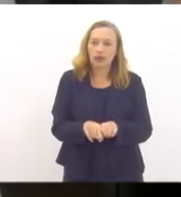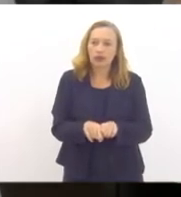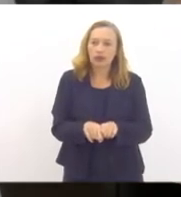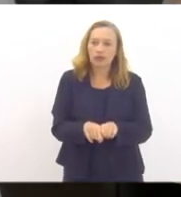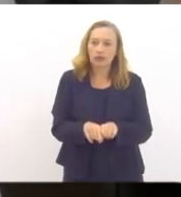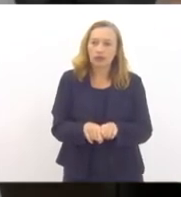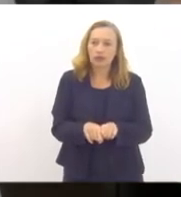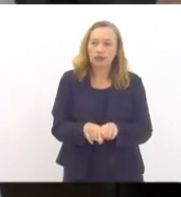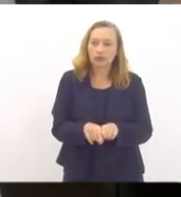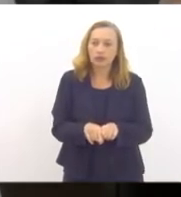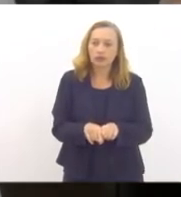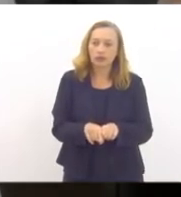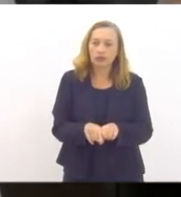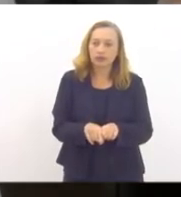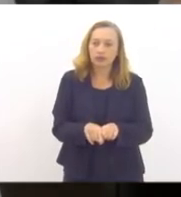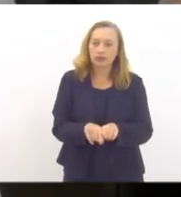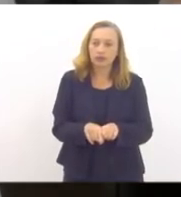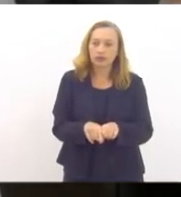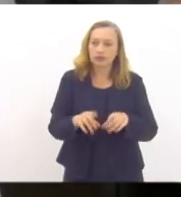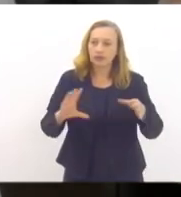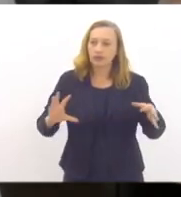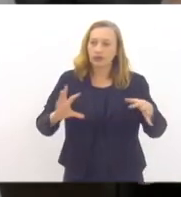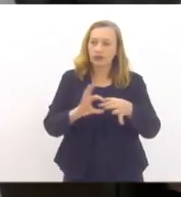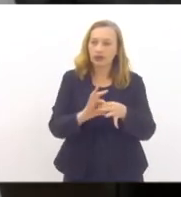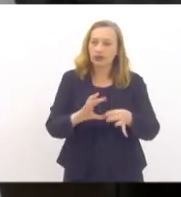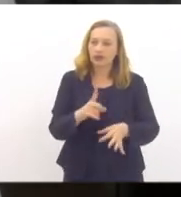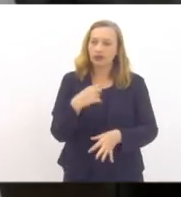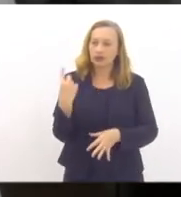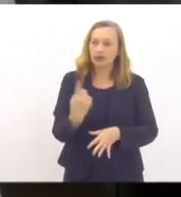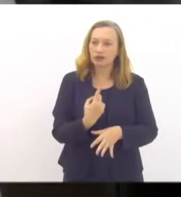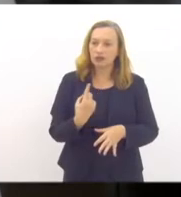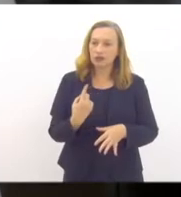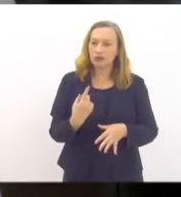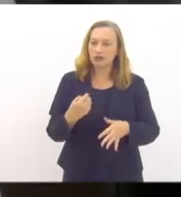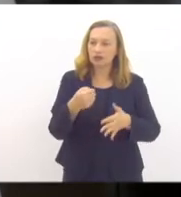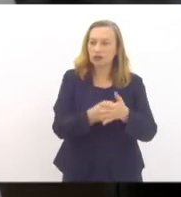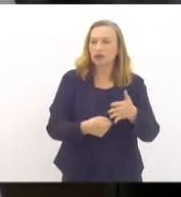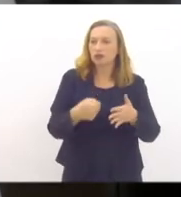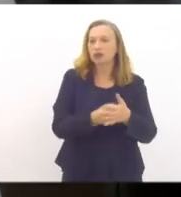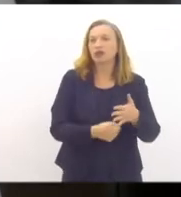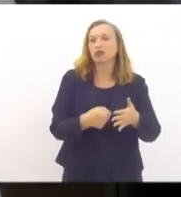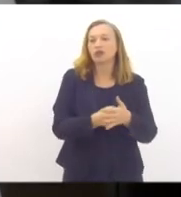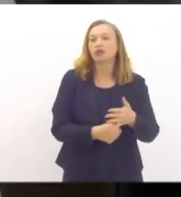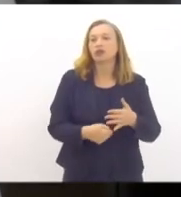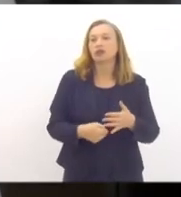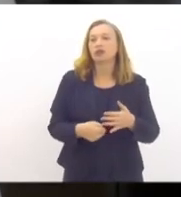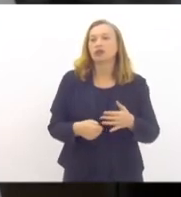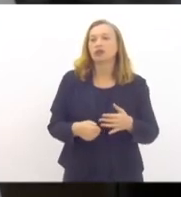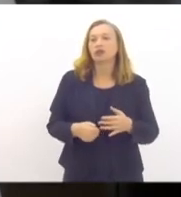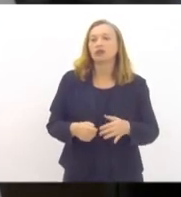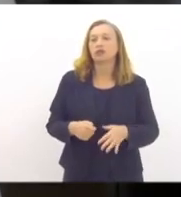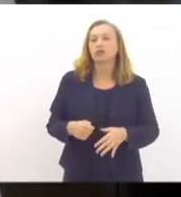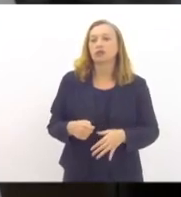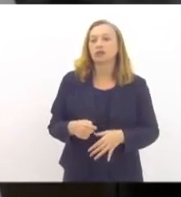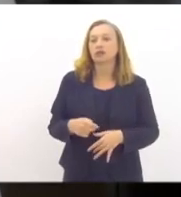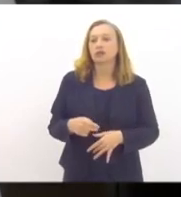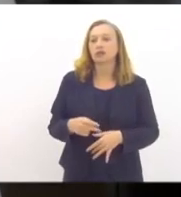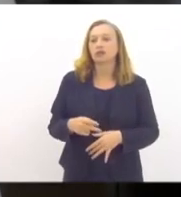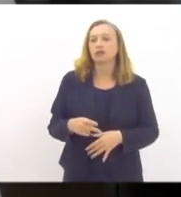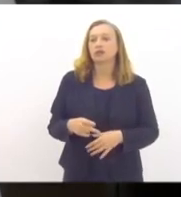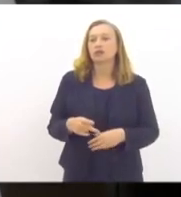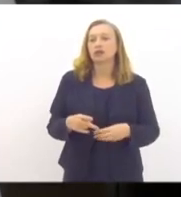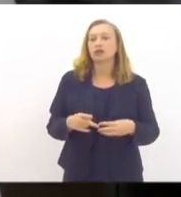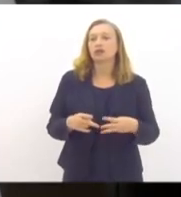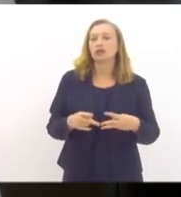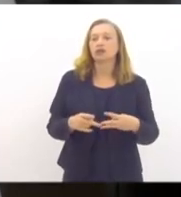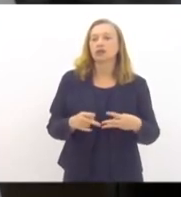com o casamento aí das nossas bandeiras de luta, né, os candidatos, né, que se alinham,